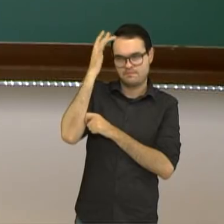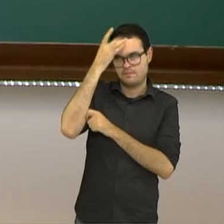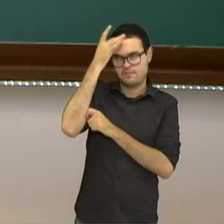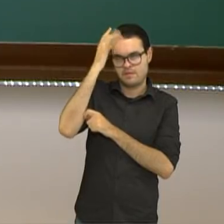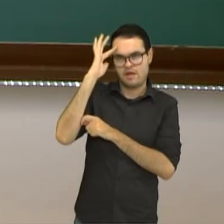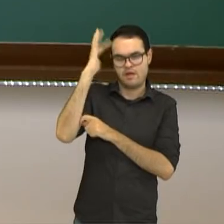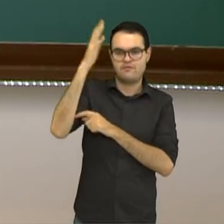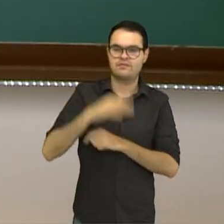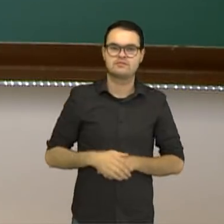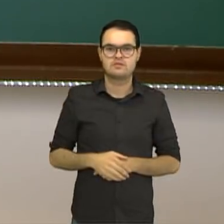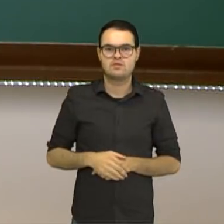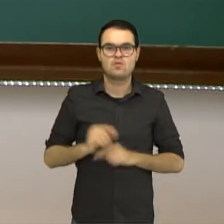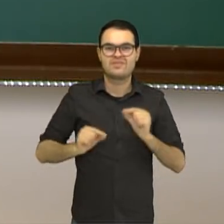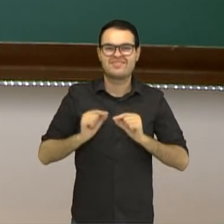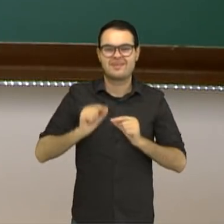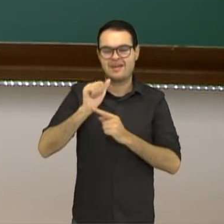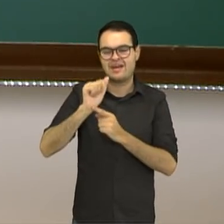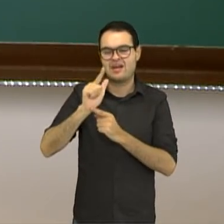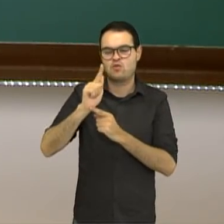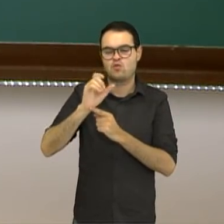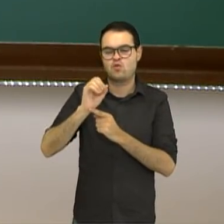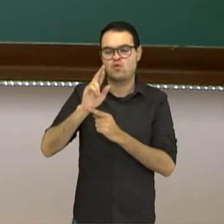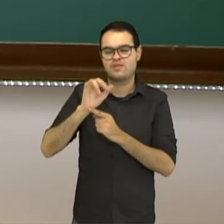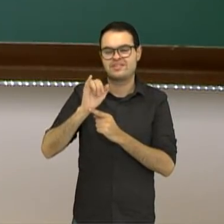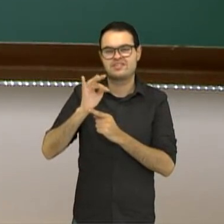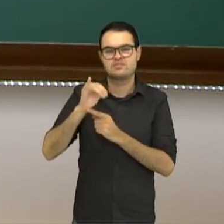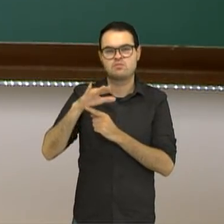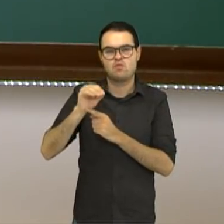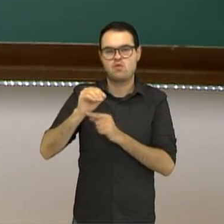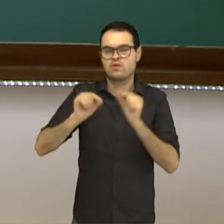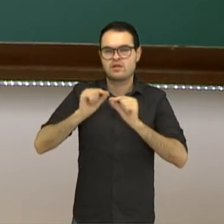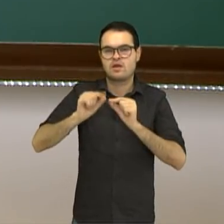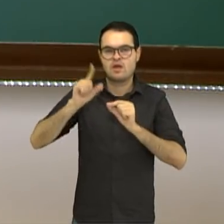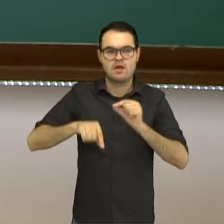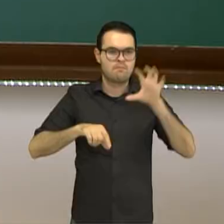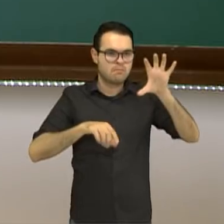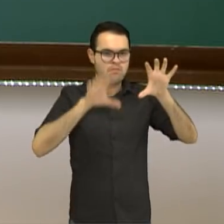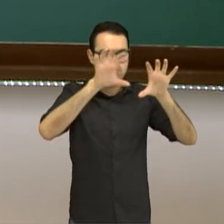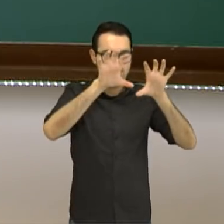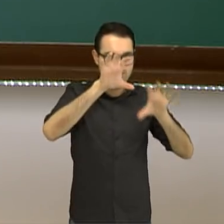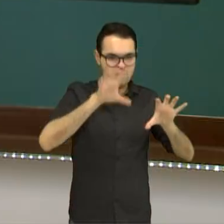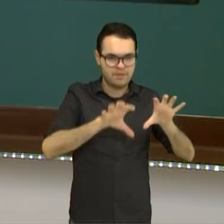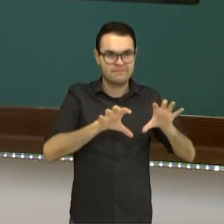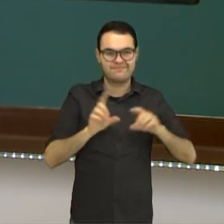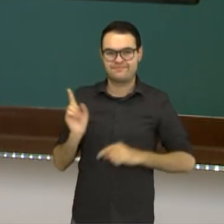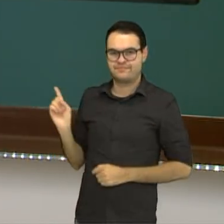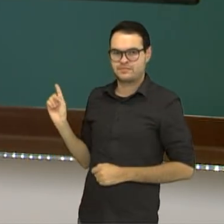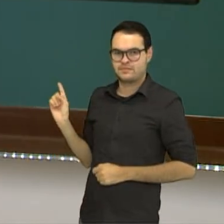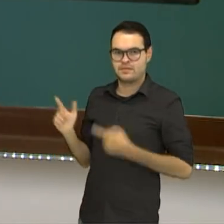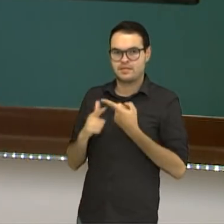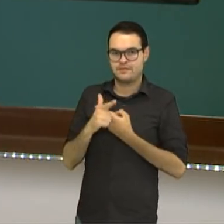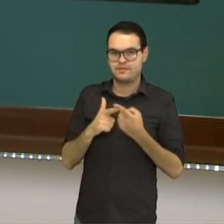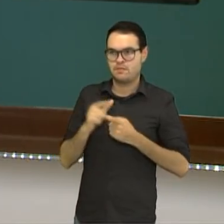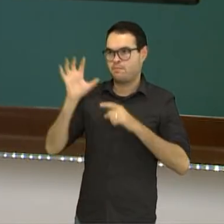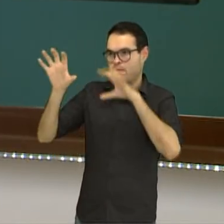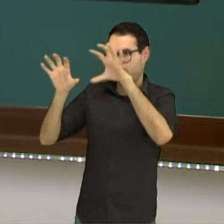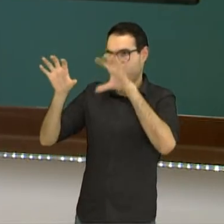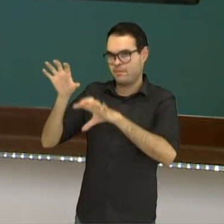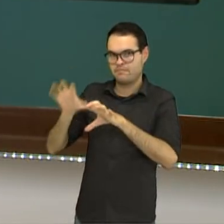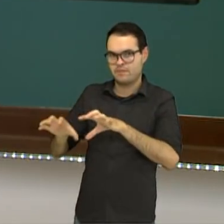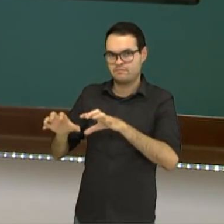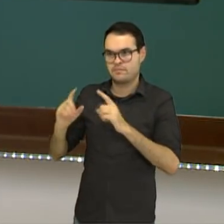algoritmo? É aquela conta armada. Então vamos retomar aqui um pouquinho. Ó, isso aqui é um algoritmo da divisão, isso aqui é um algoritmo